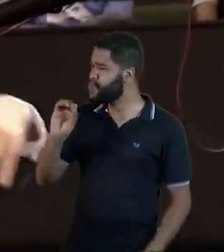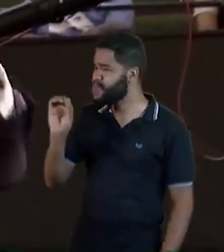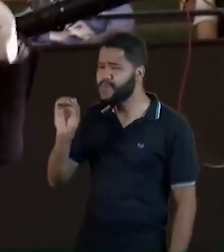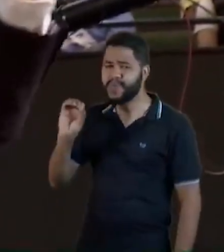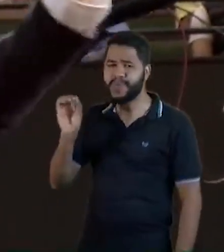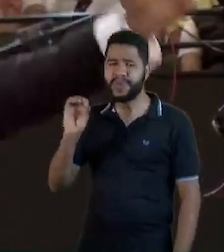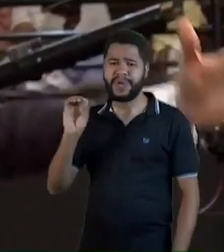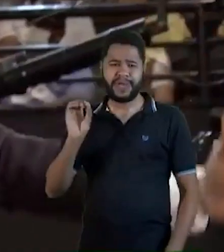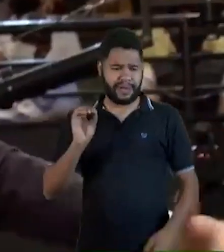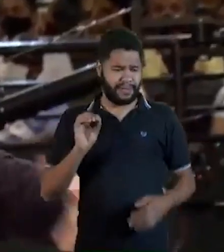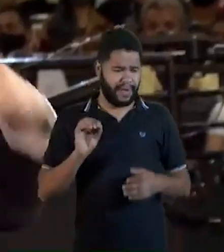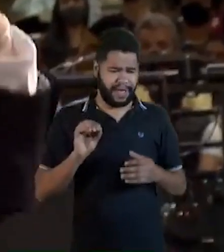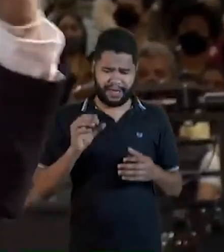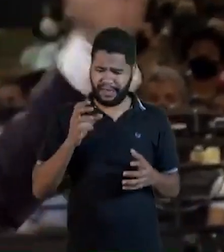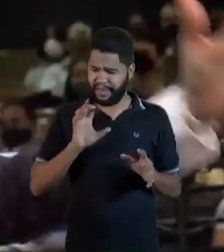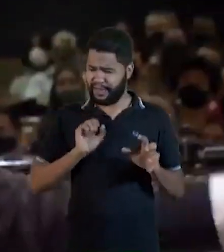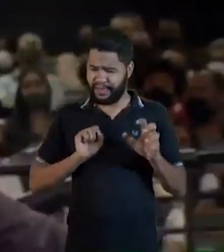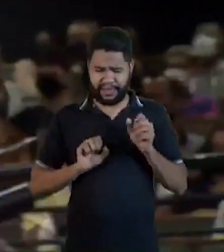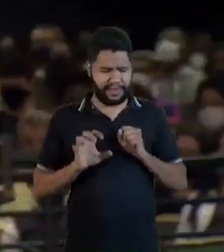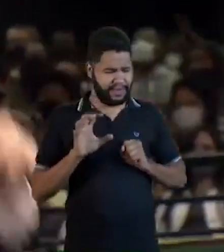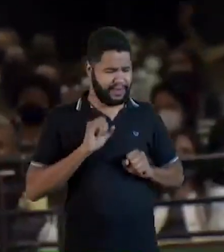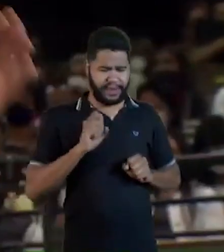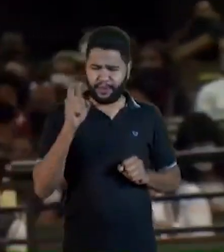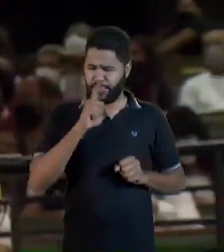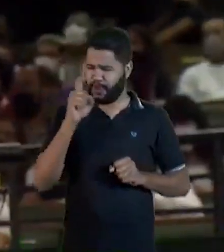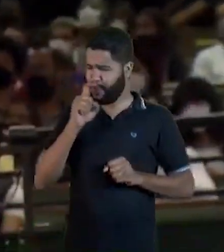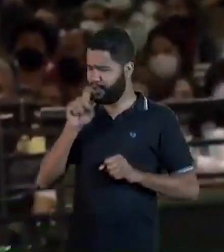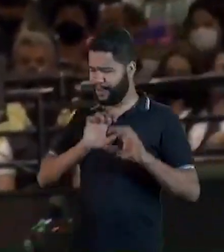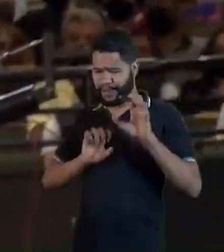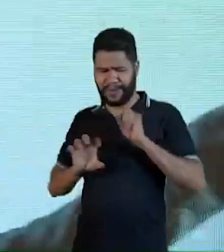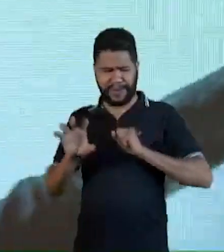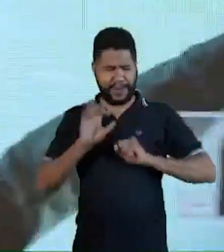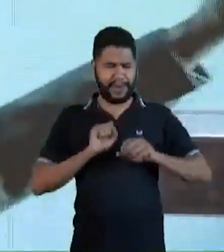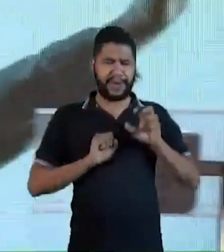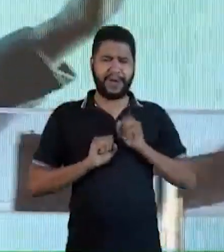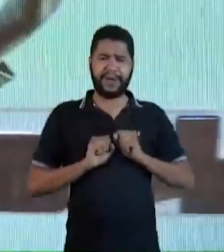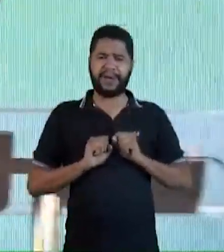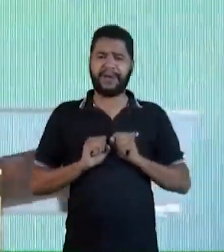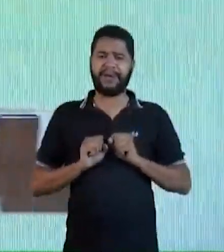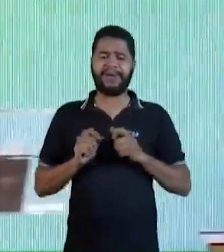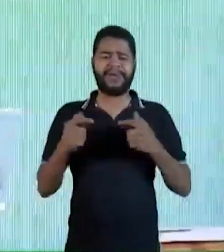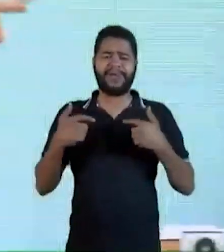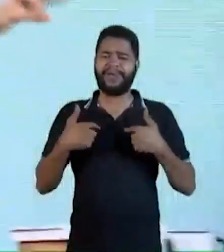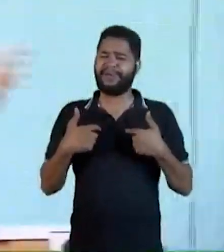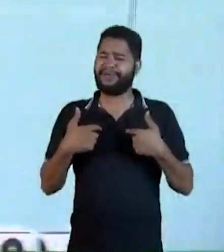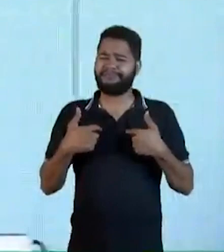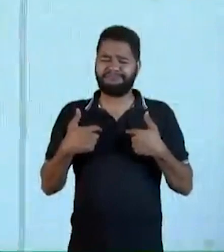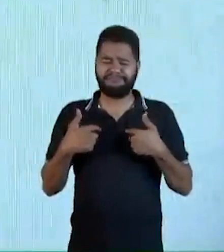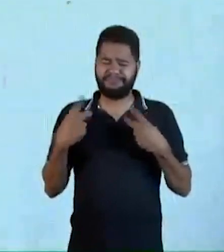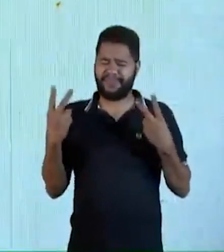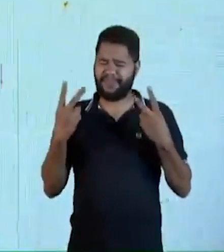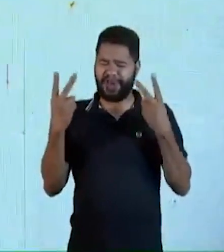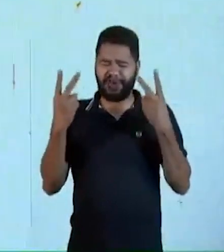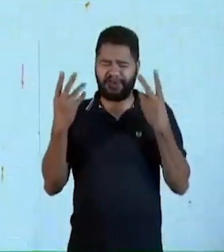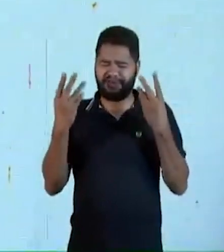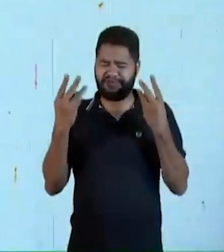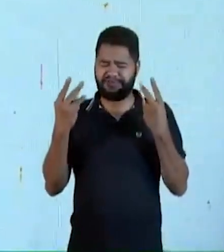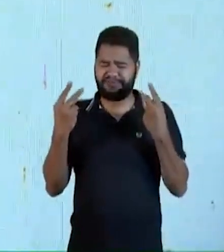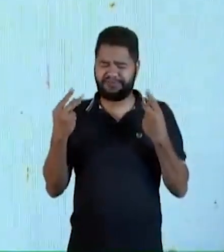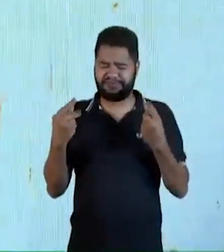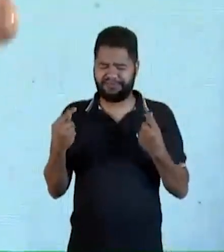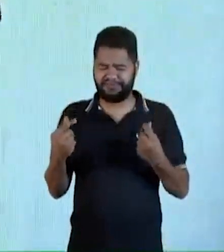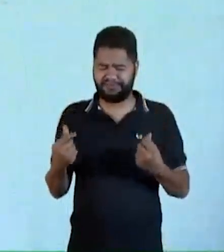e aquilo Vai acumulando e Essas mentiras vão entrando vão entrar aguentar vocês assim é o meu tem valor